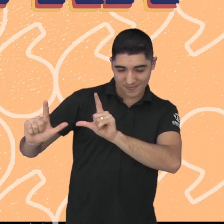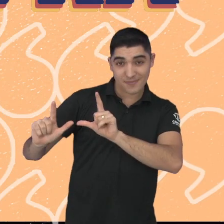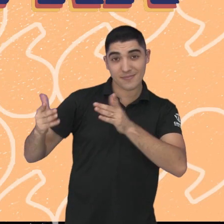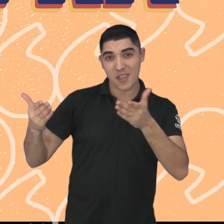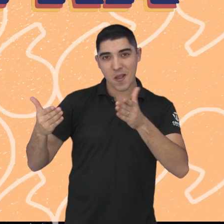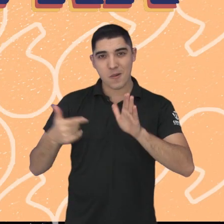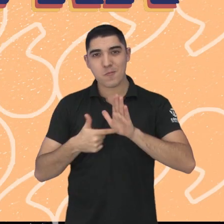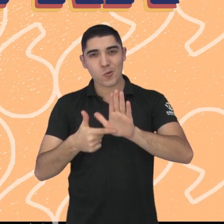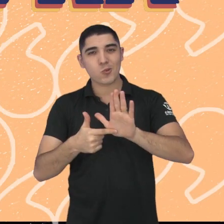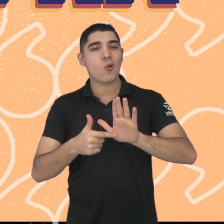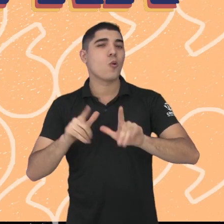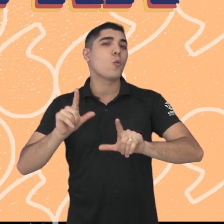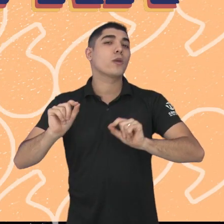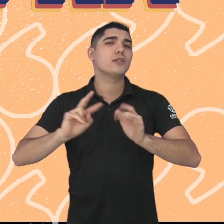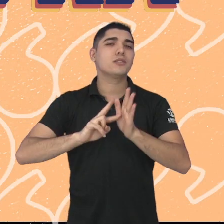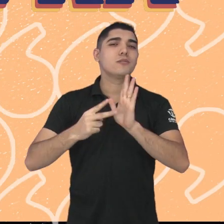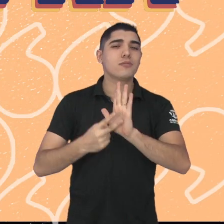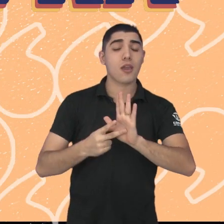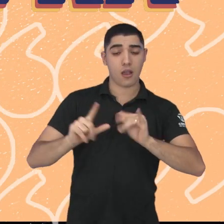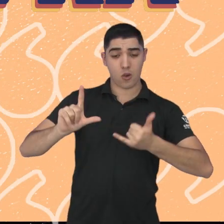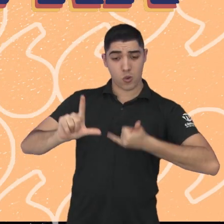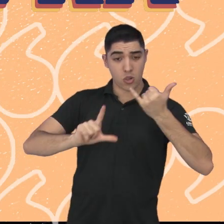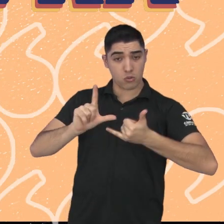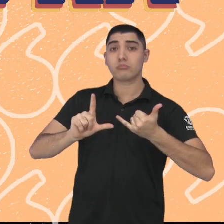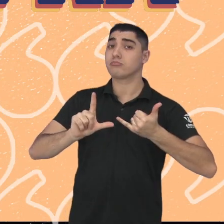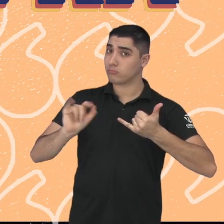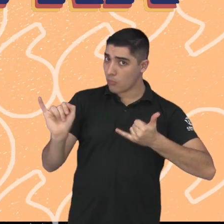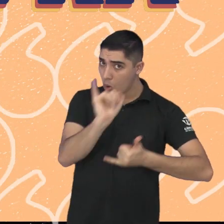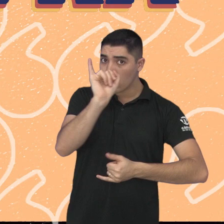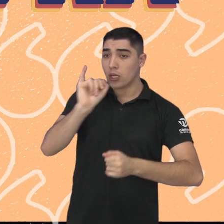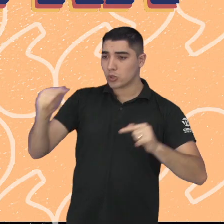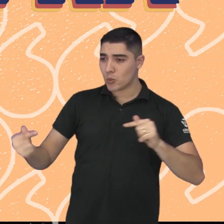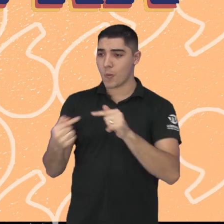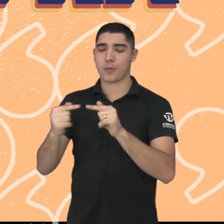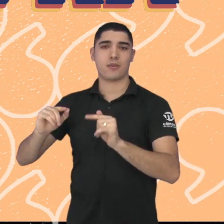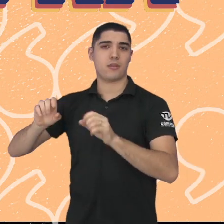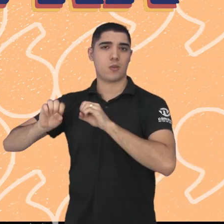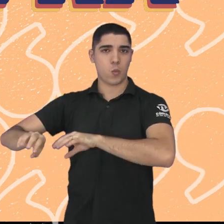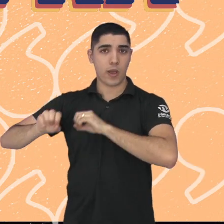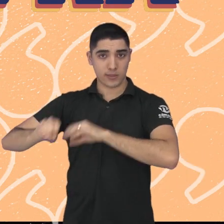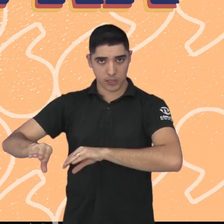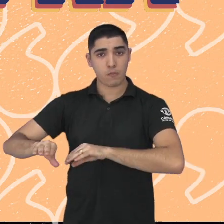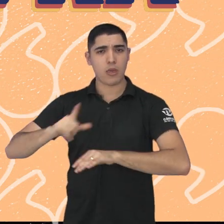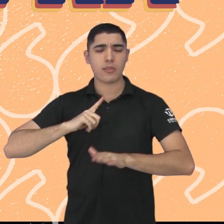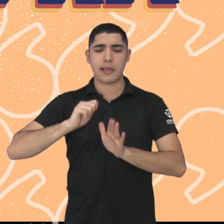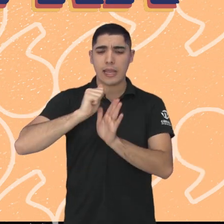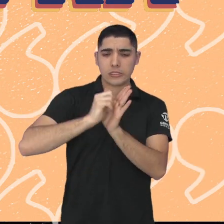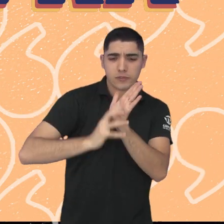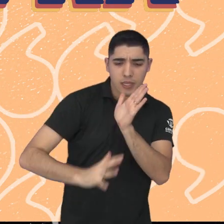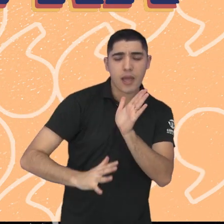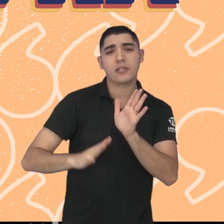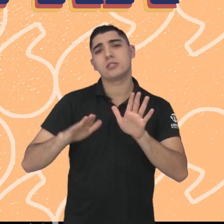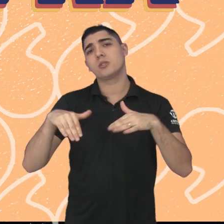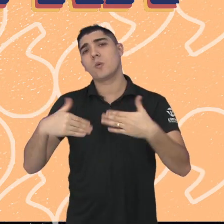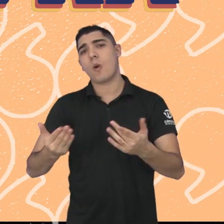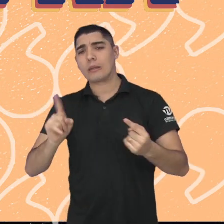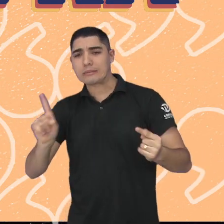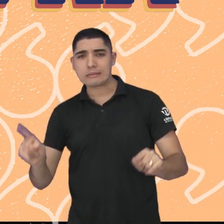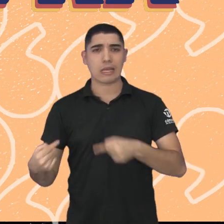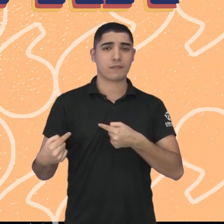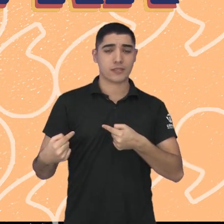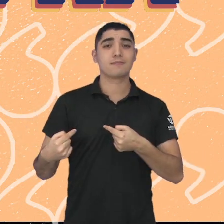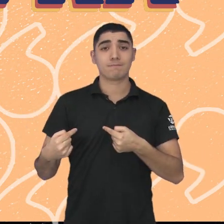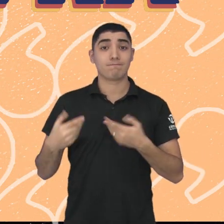Nesse primeiro bloco, conhecemos o lúdico como parte importante para a educação. Como são as atividades e quais são os